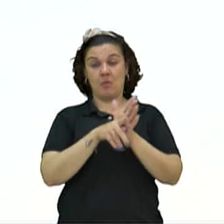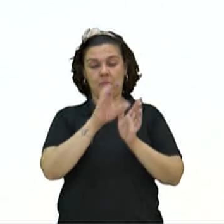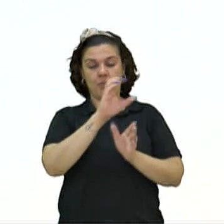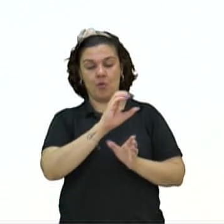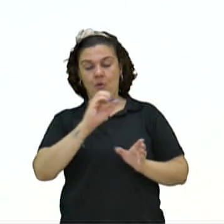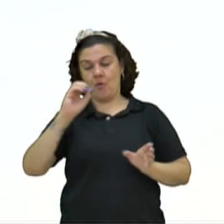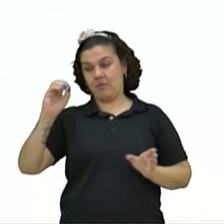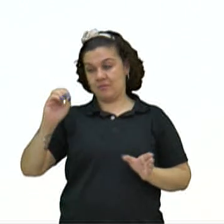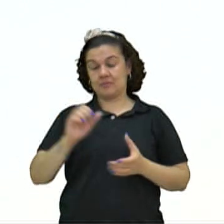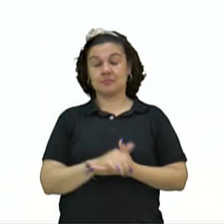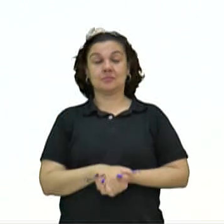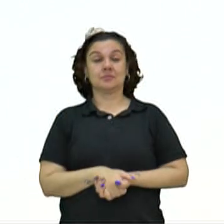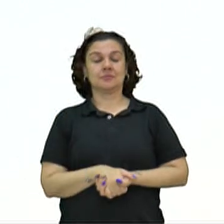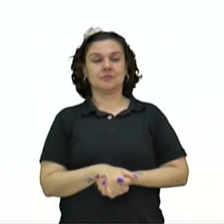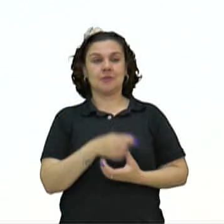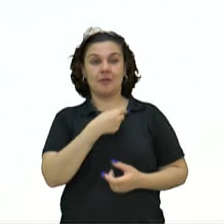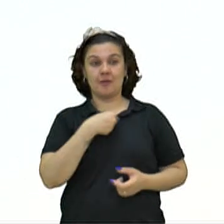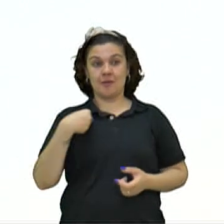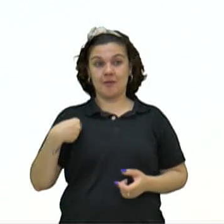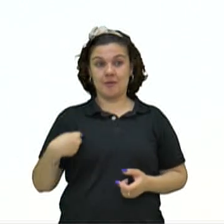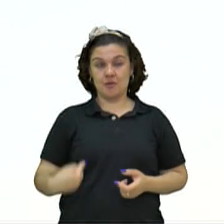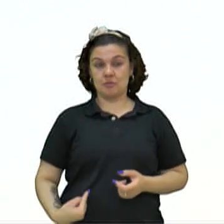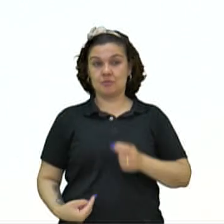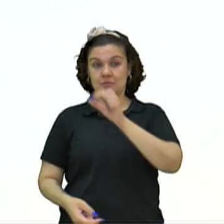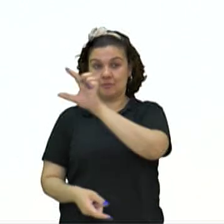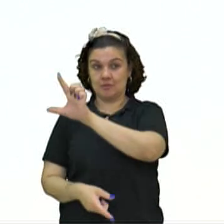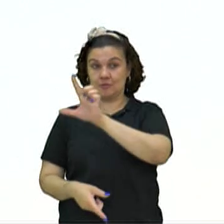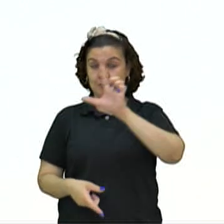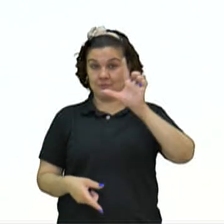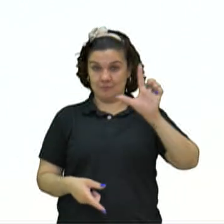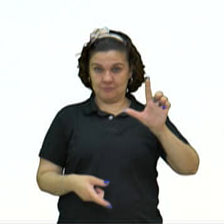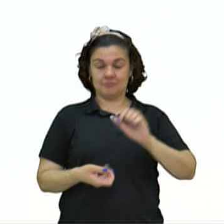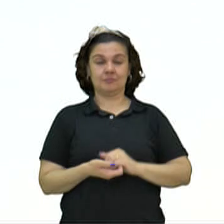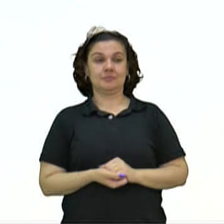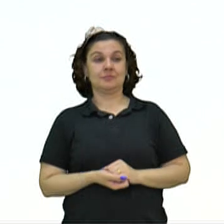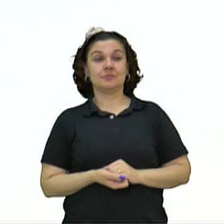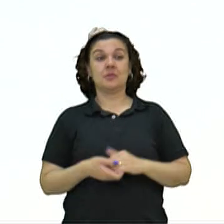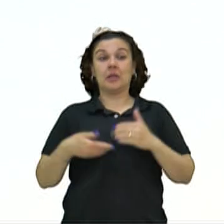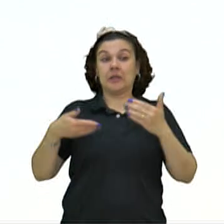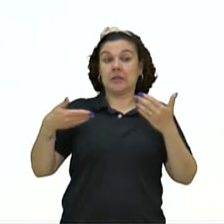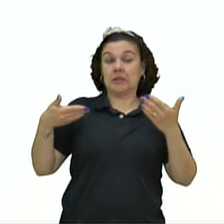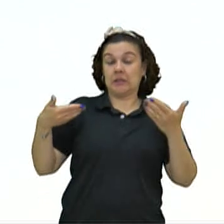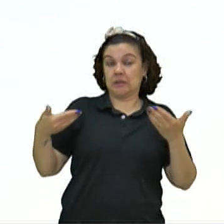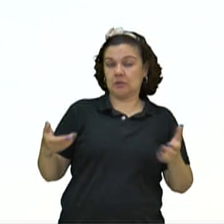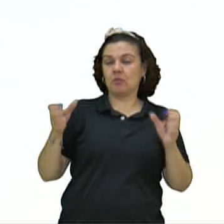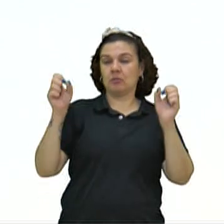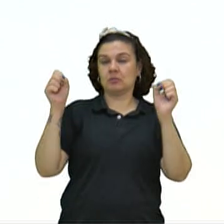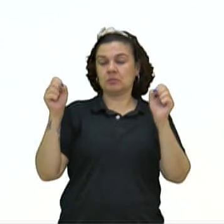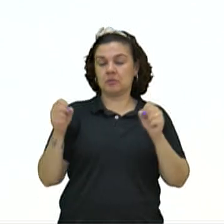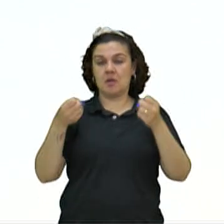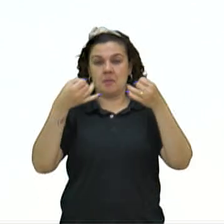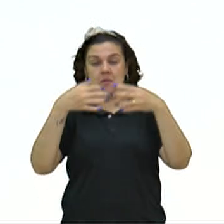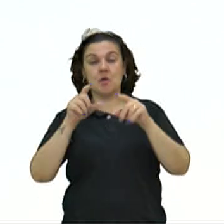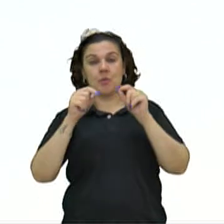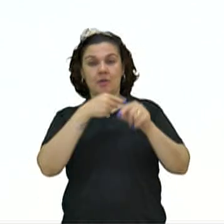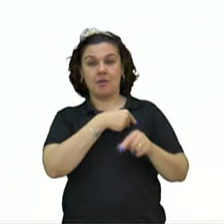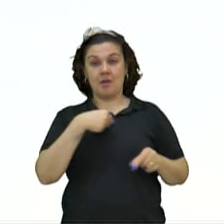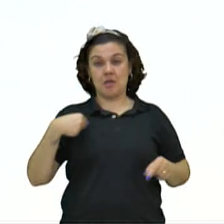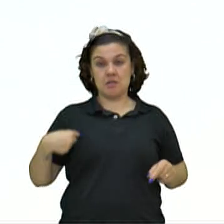continental, de oeste, e a China leste. Entre elas, podemos dizer que a